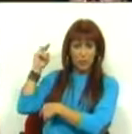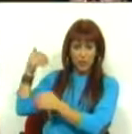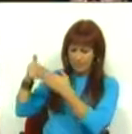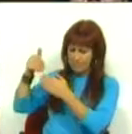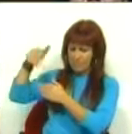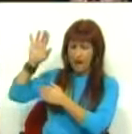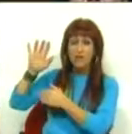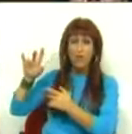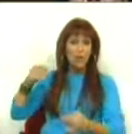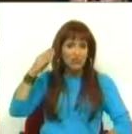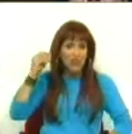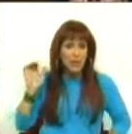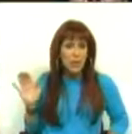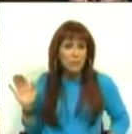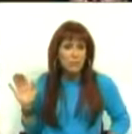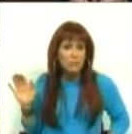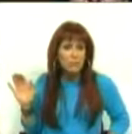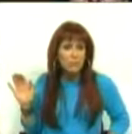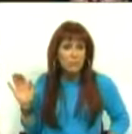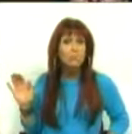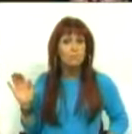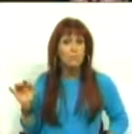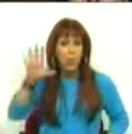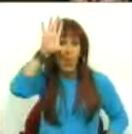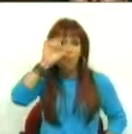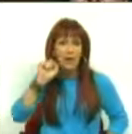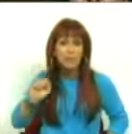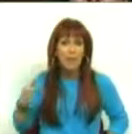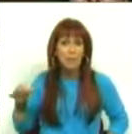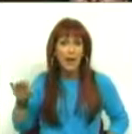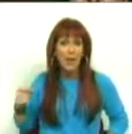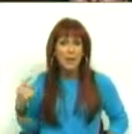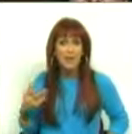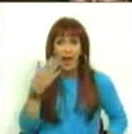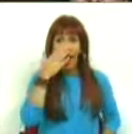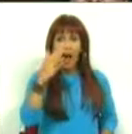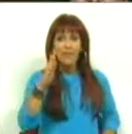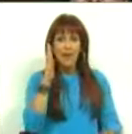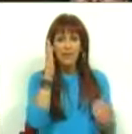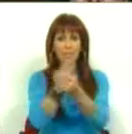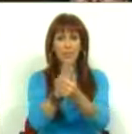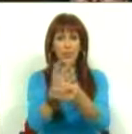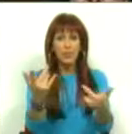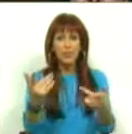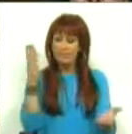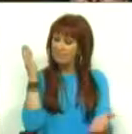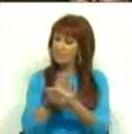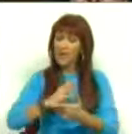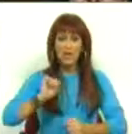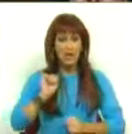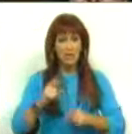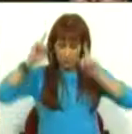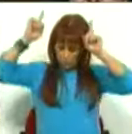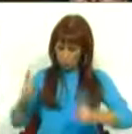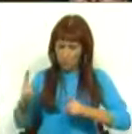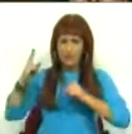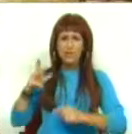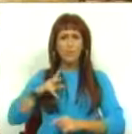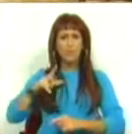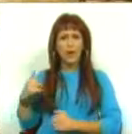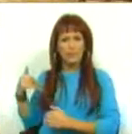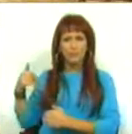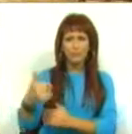anos. Ou já se esqueceram que foi o Governo PS que esteve à frente deste processo desde o seu arranque em